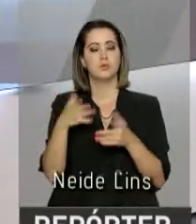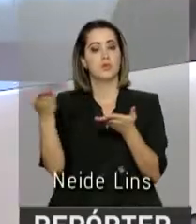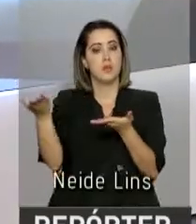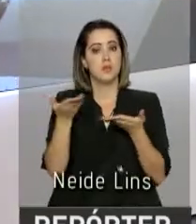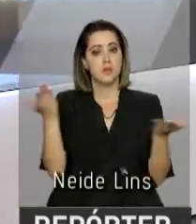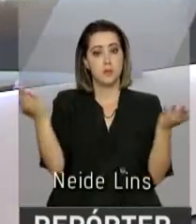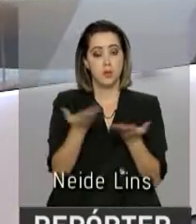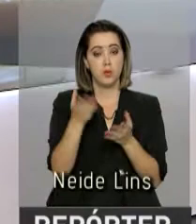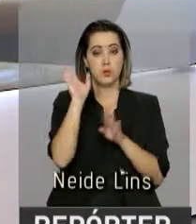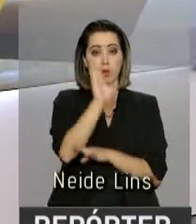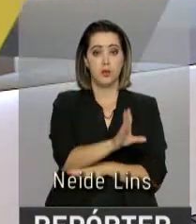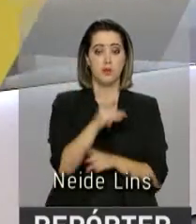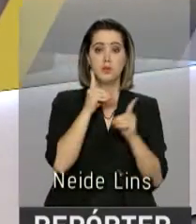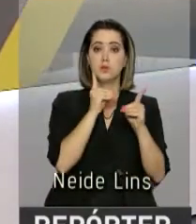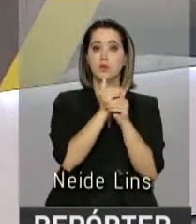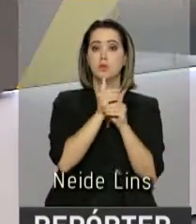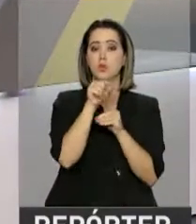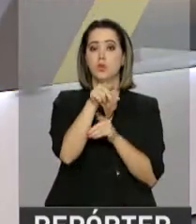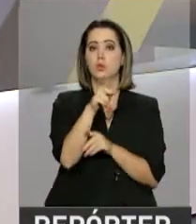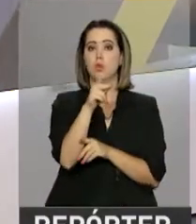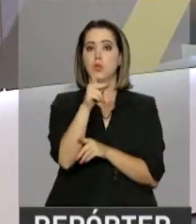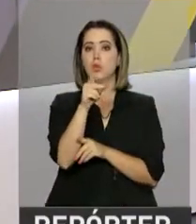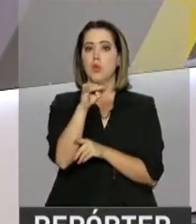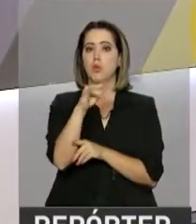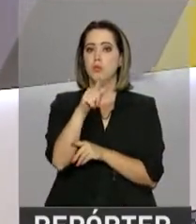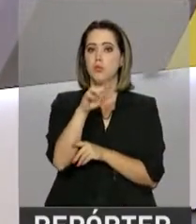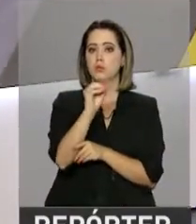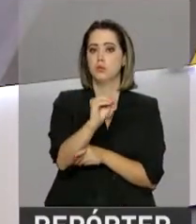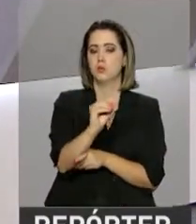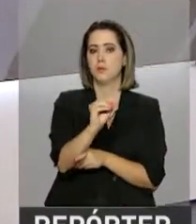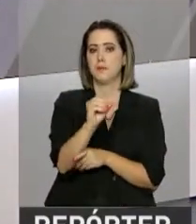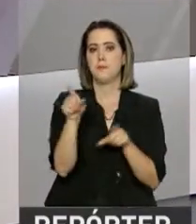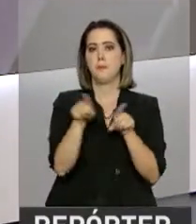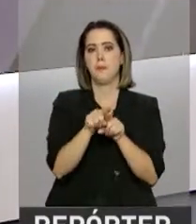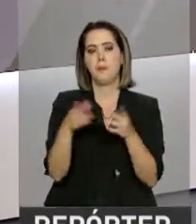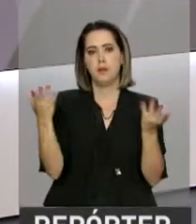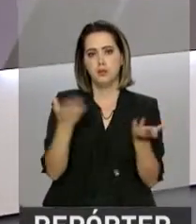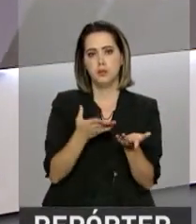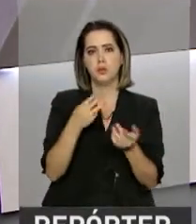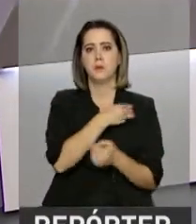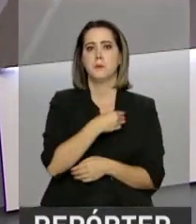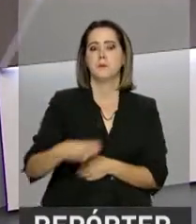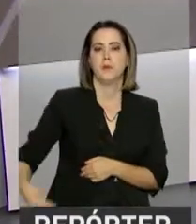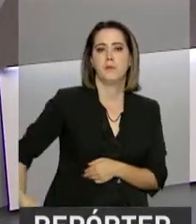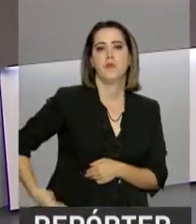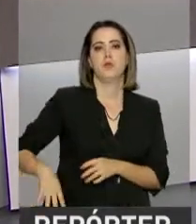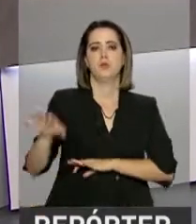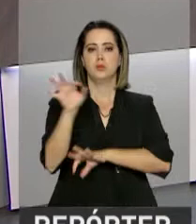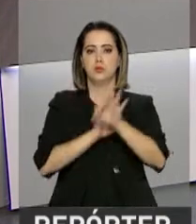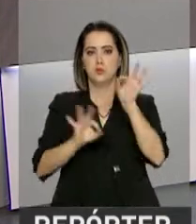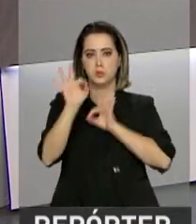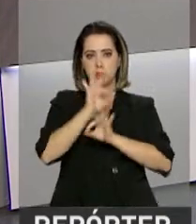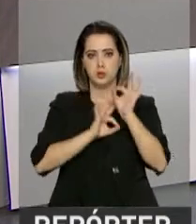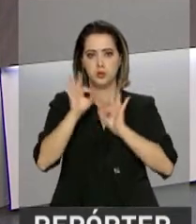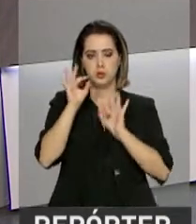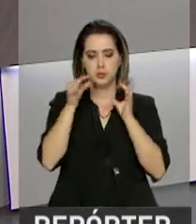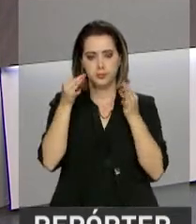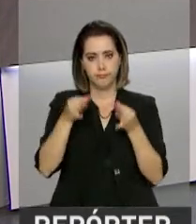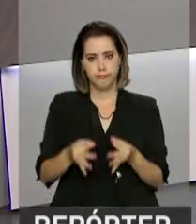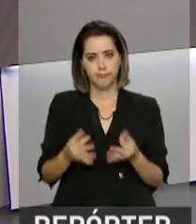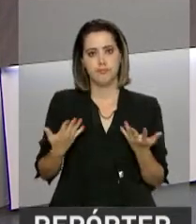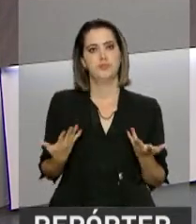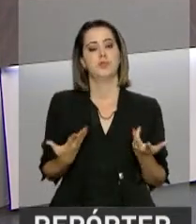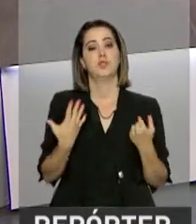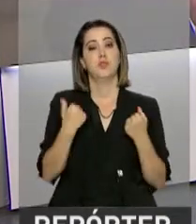recebeu nesta tarde Diogo Oliveira, que foi efetivado no cargo de ministro do Planejamento, Desenvolvimento e Gestão. Do Palácio